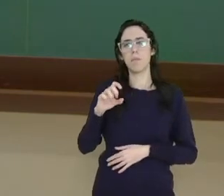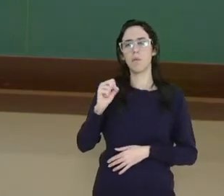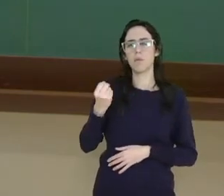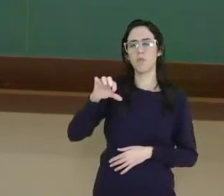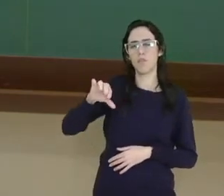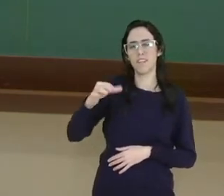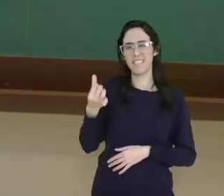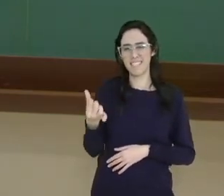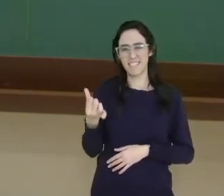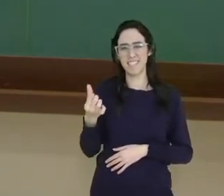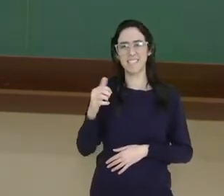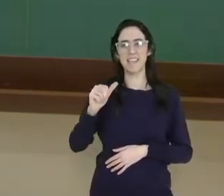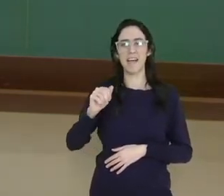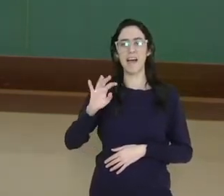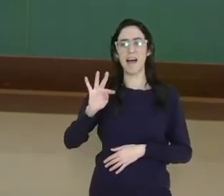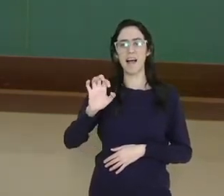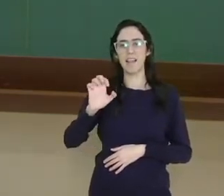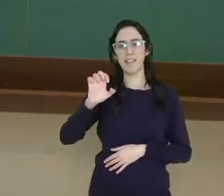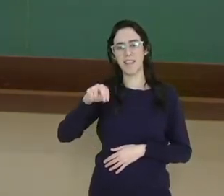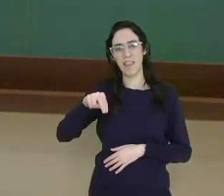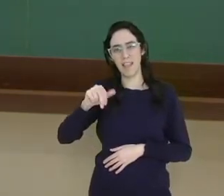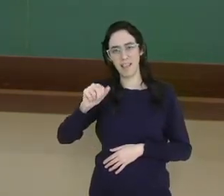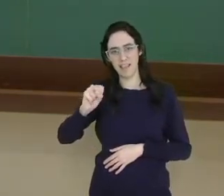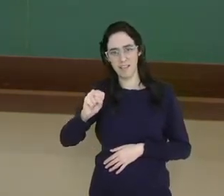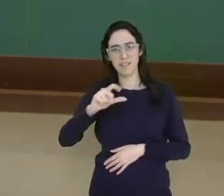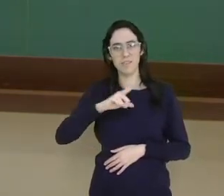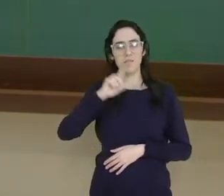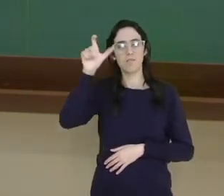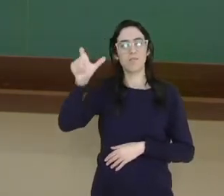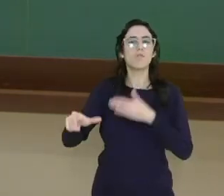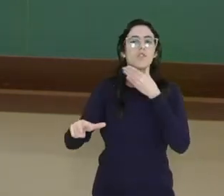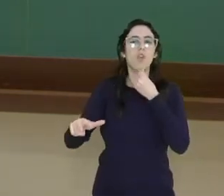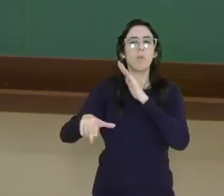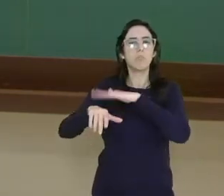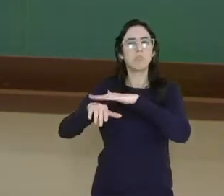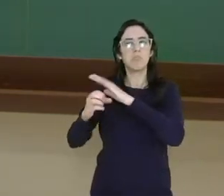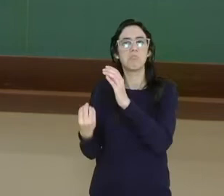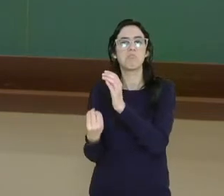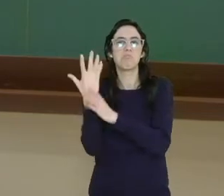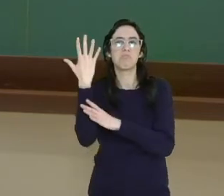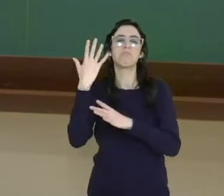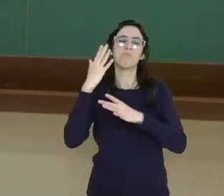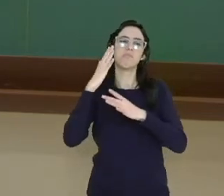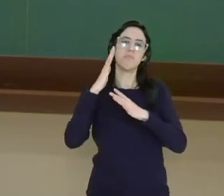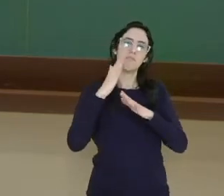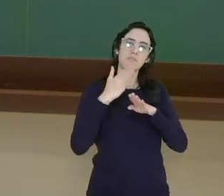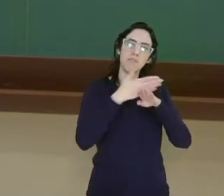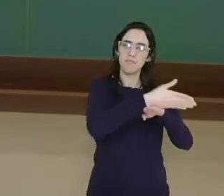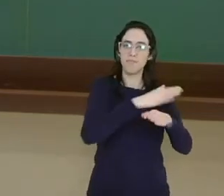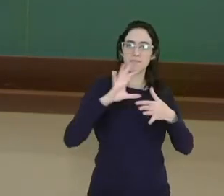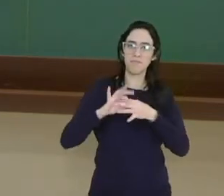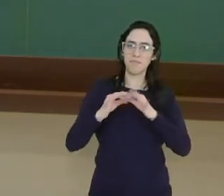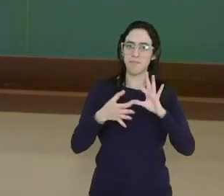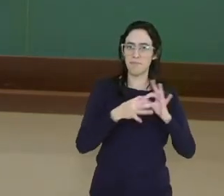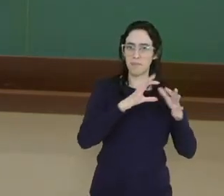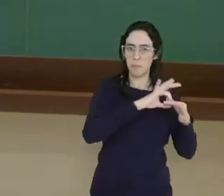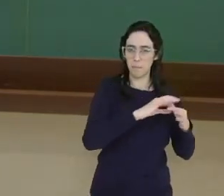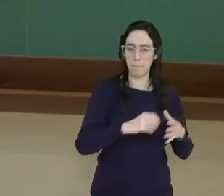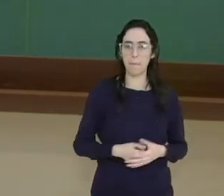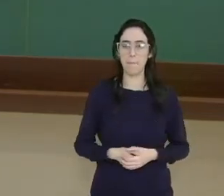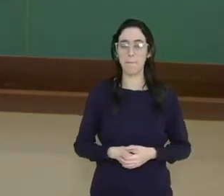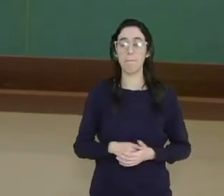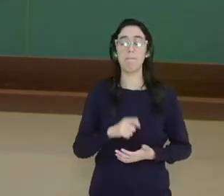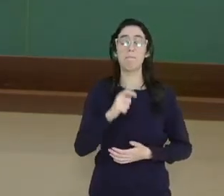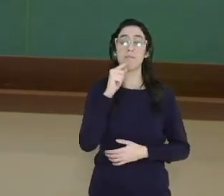Atenas, a partir lá da ação do barão Pierre de Coubertin. Em Atenas, a disputa ainda não